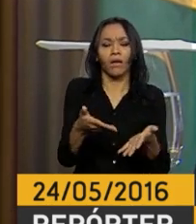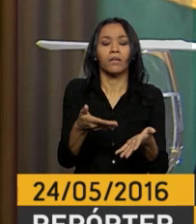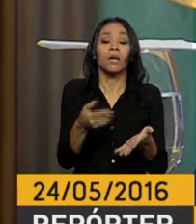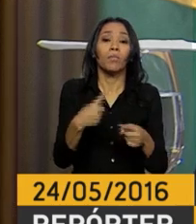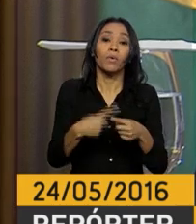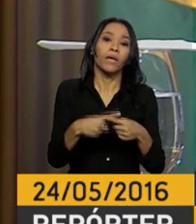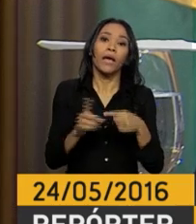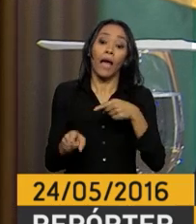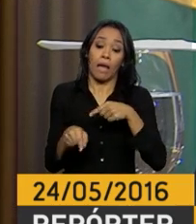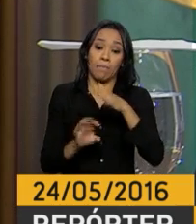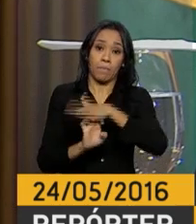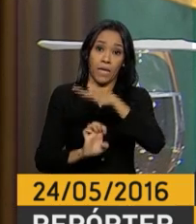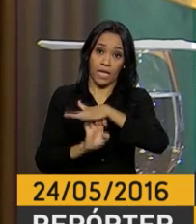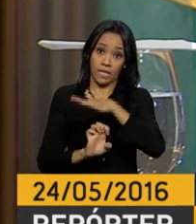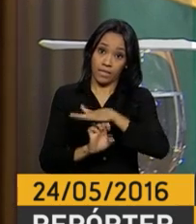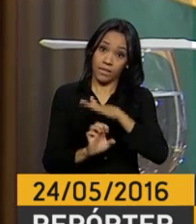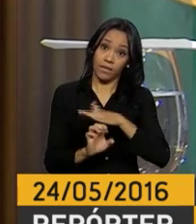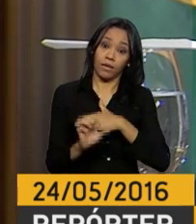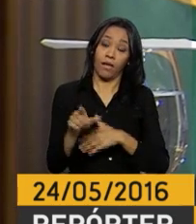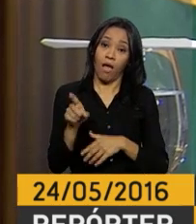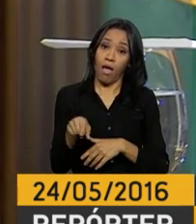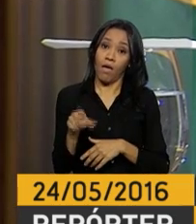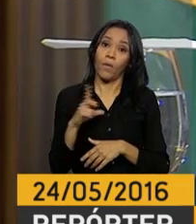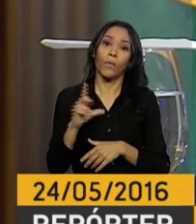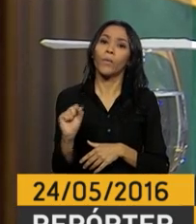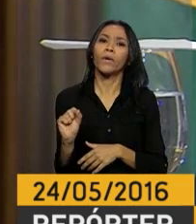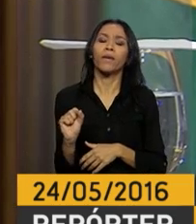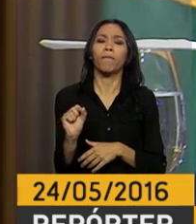Petrobras é uma empresa que tem que pautar-se